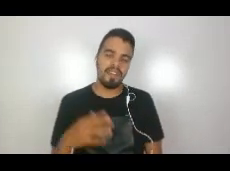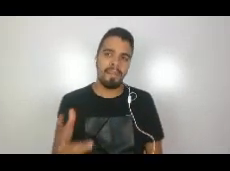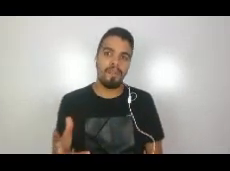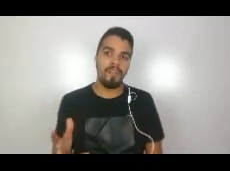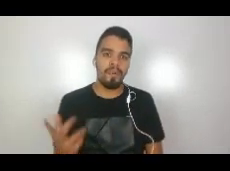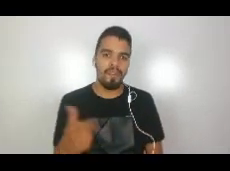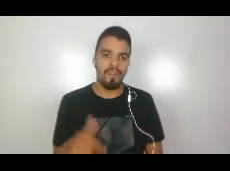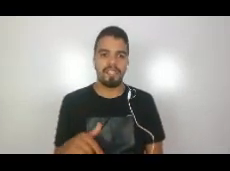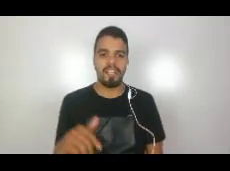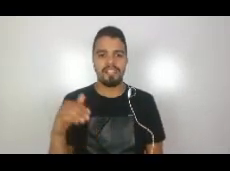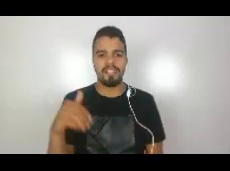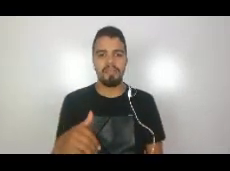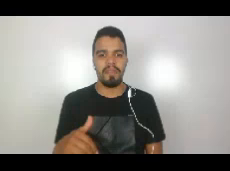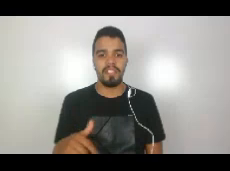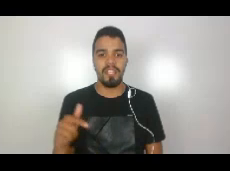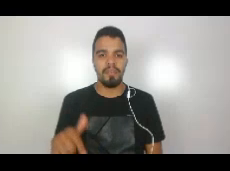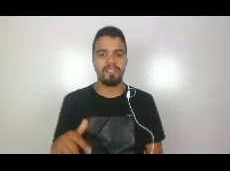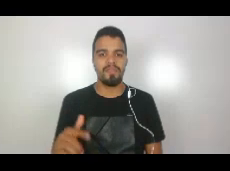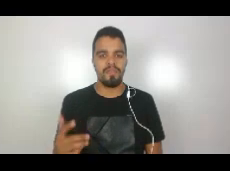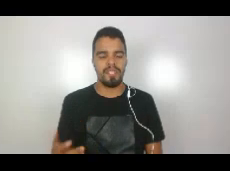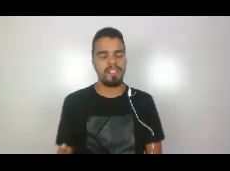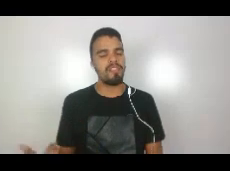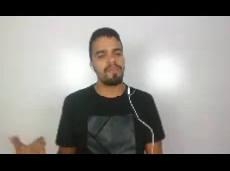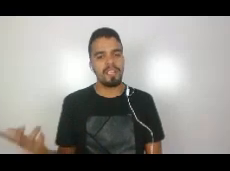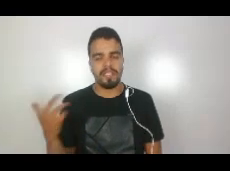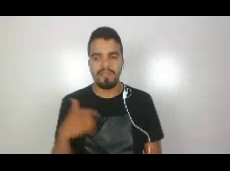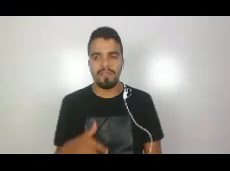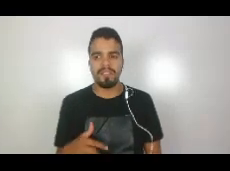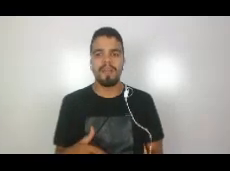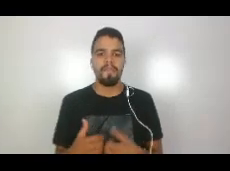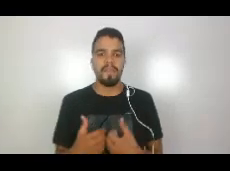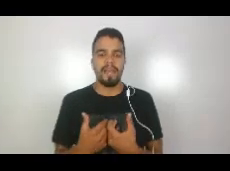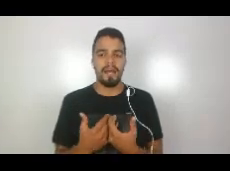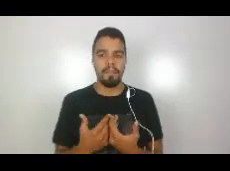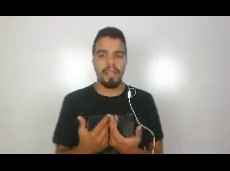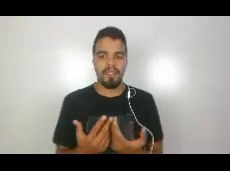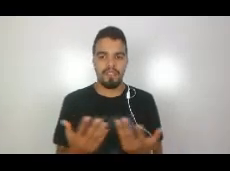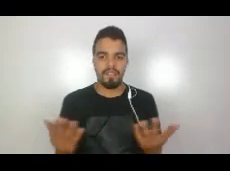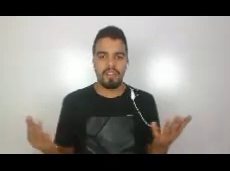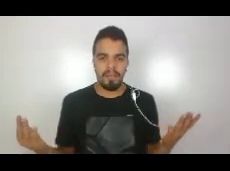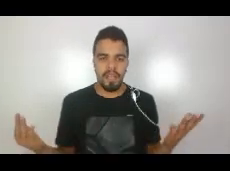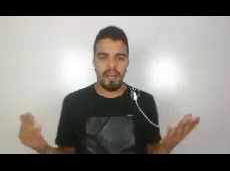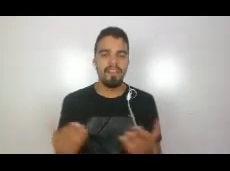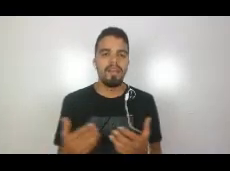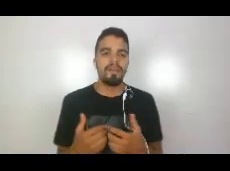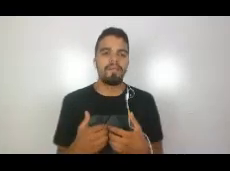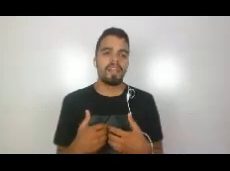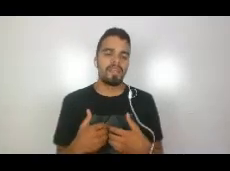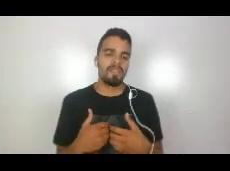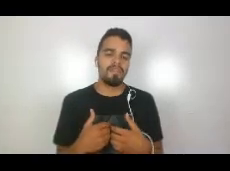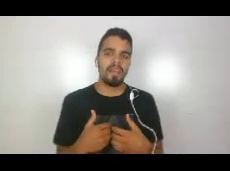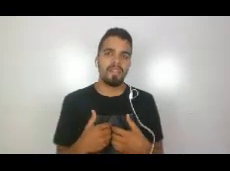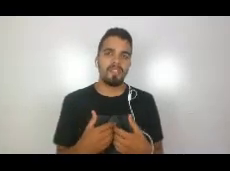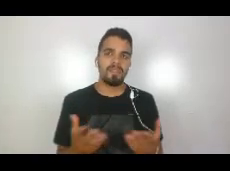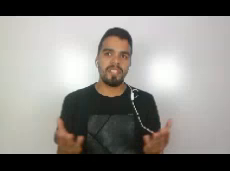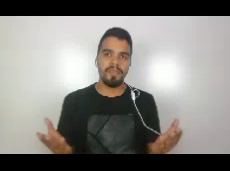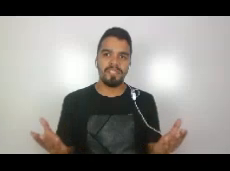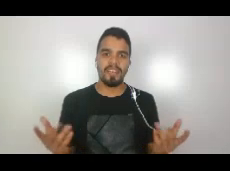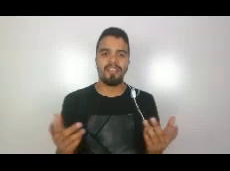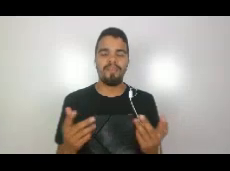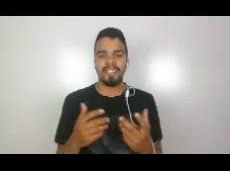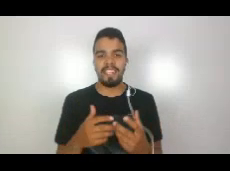justamente a proposta dessa disciplina de Libras no contexto da comunicação 2. É ampliar o nosso vocabulário para que